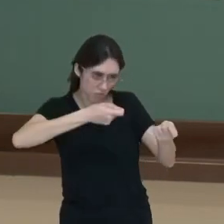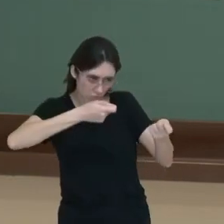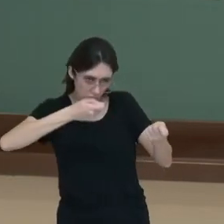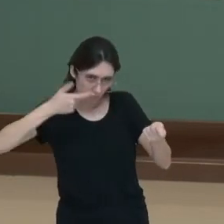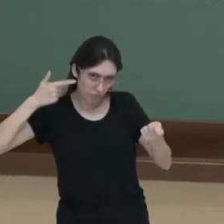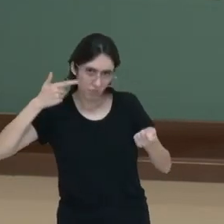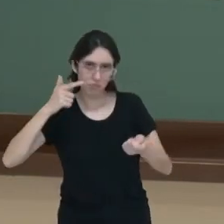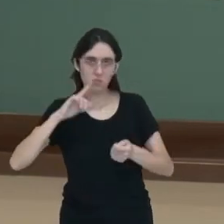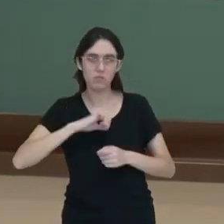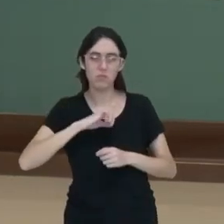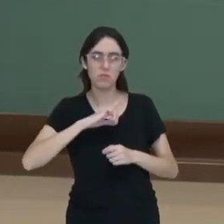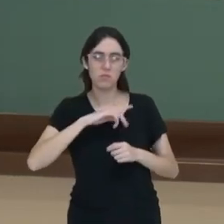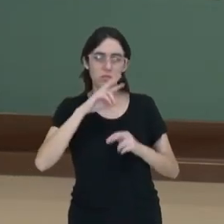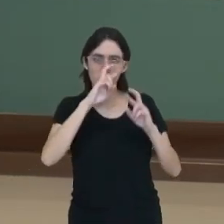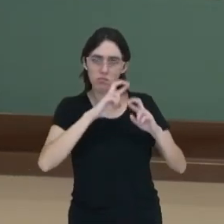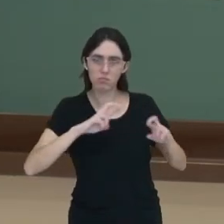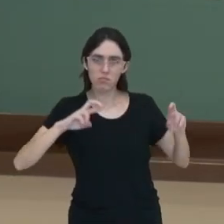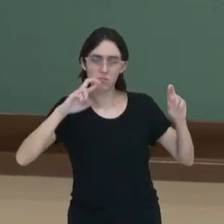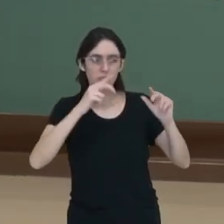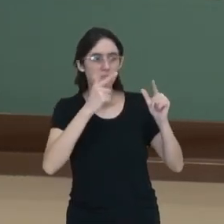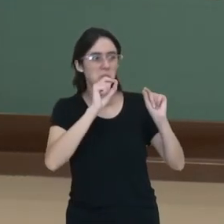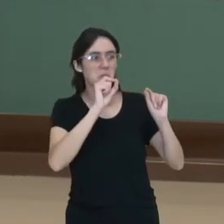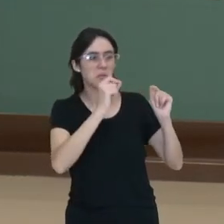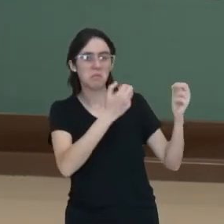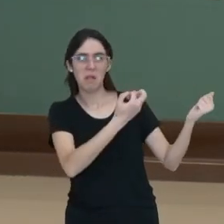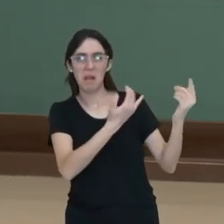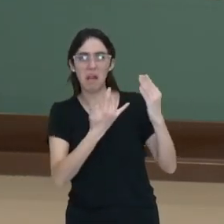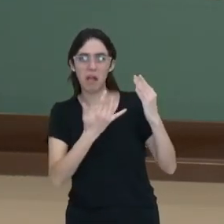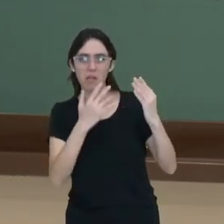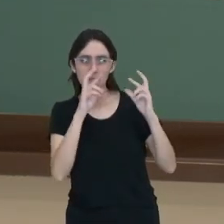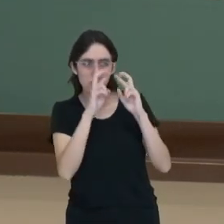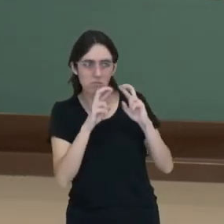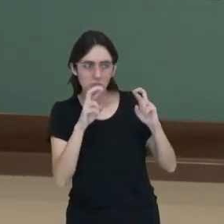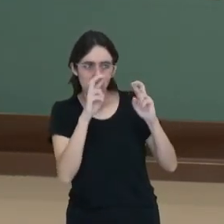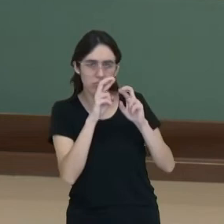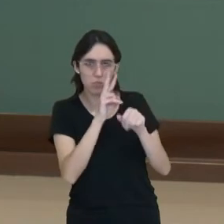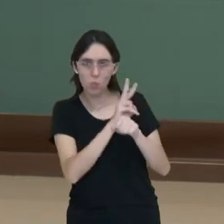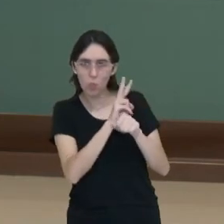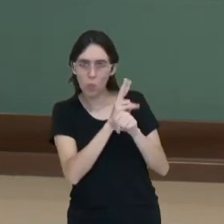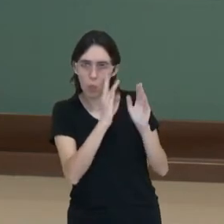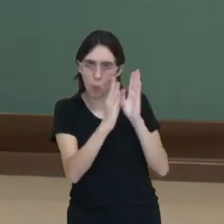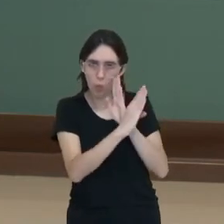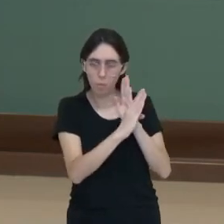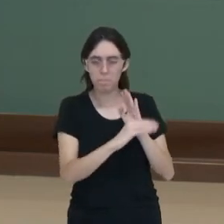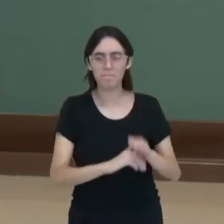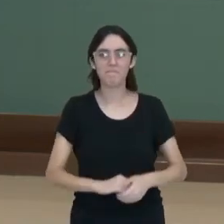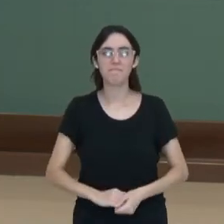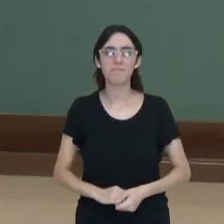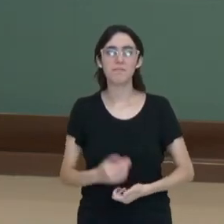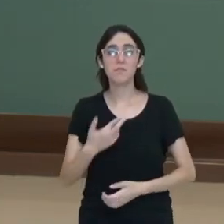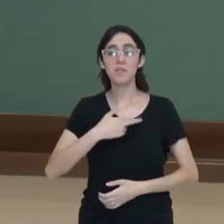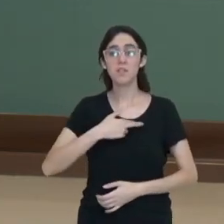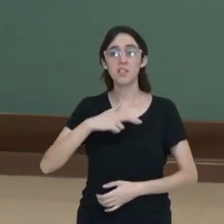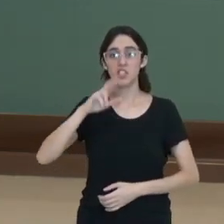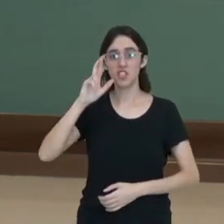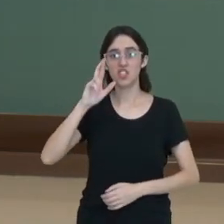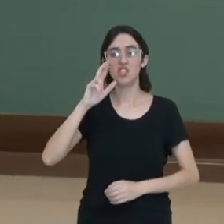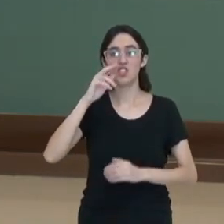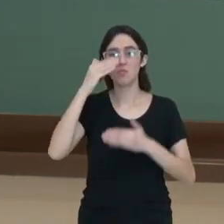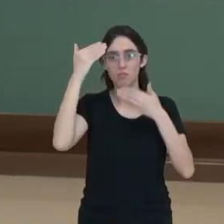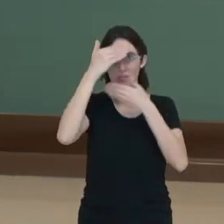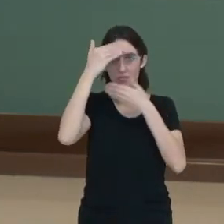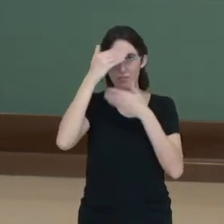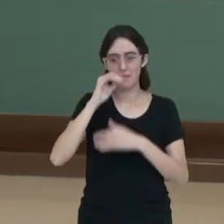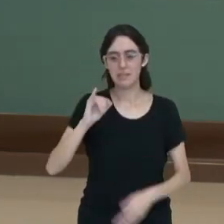mesmo observadores contra as invasões. Agora vamos para a religião islâmica, para